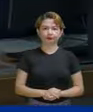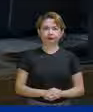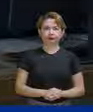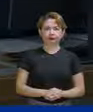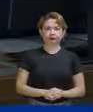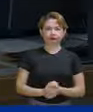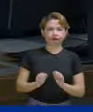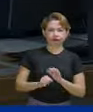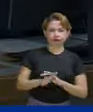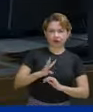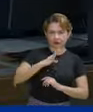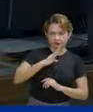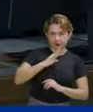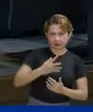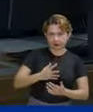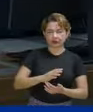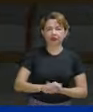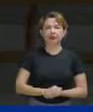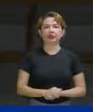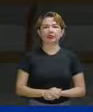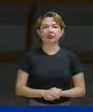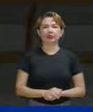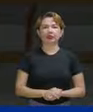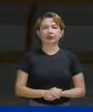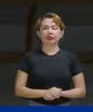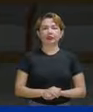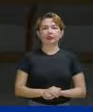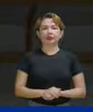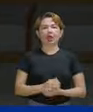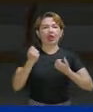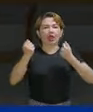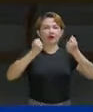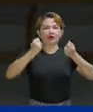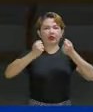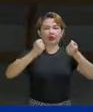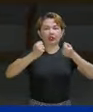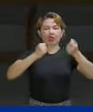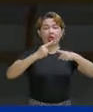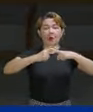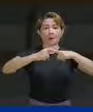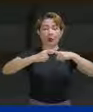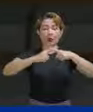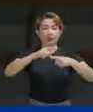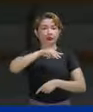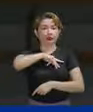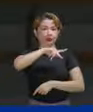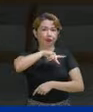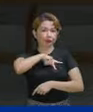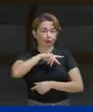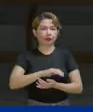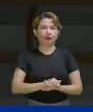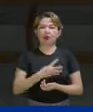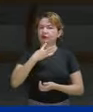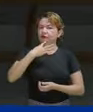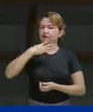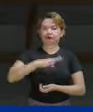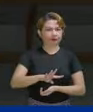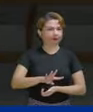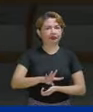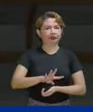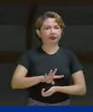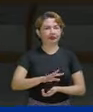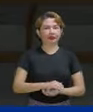senhor presidente? Conhecimento. Ele está conhecendo para avaliar a questão, porque o Ministério Público é pelo não conhecimento.